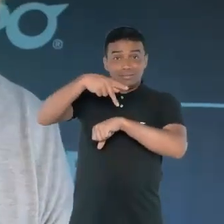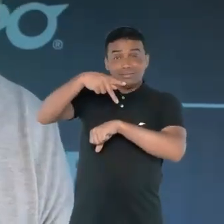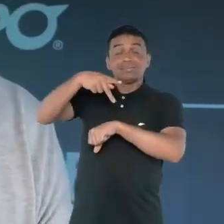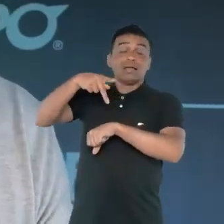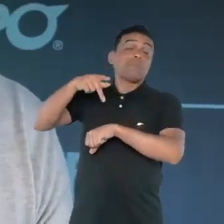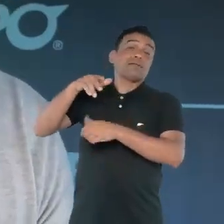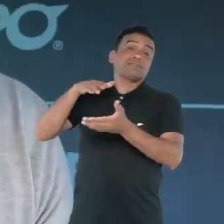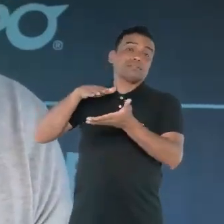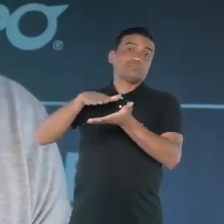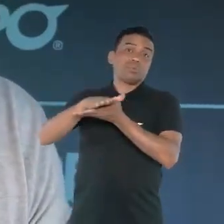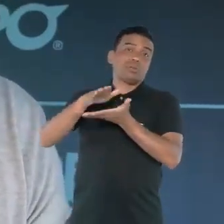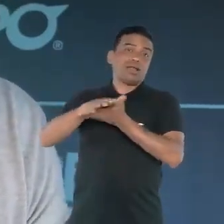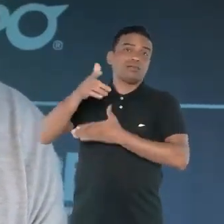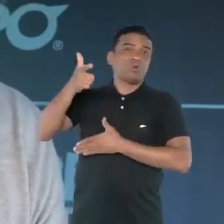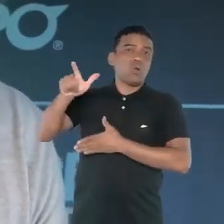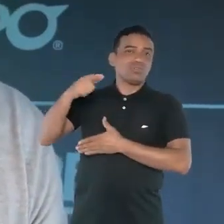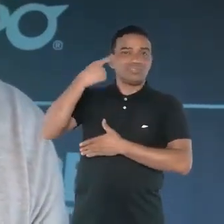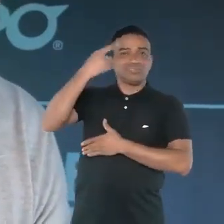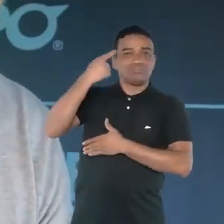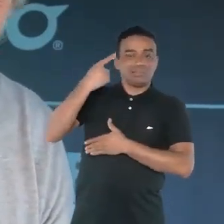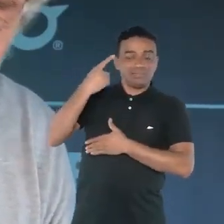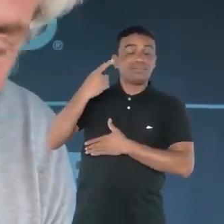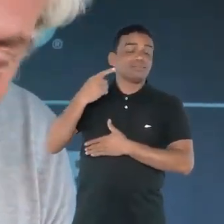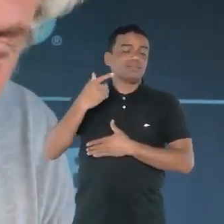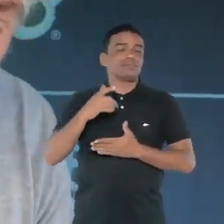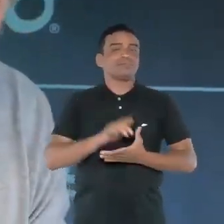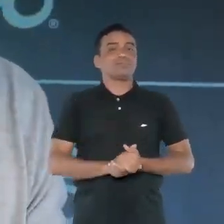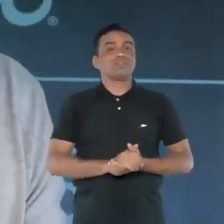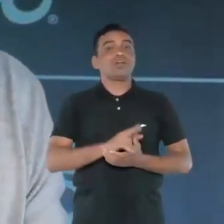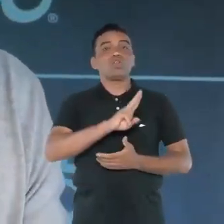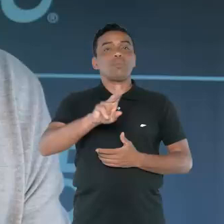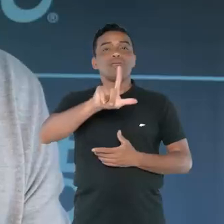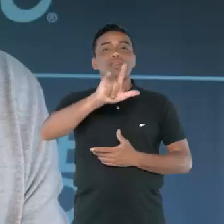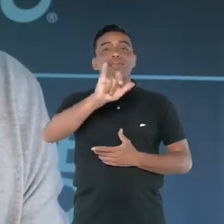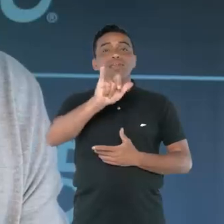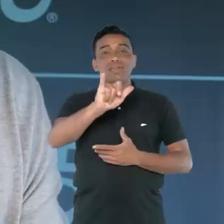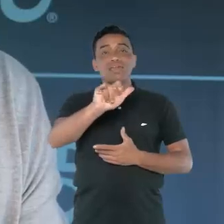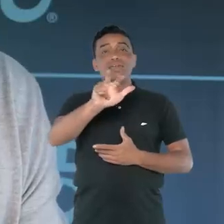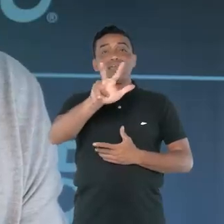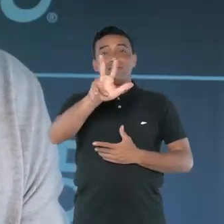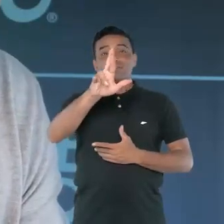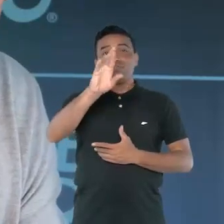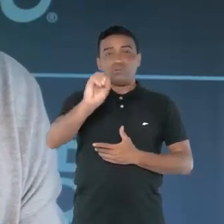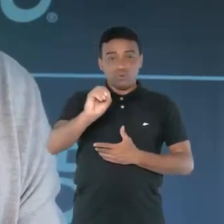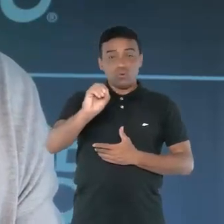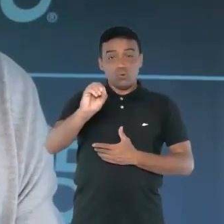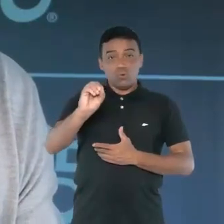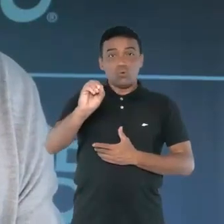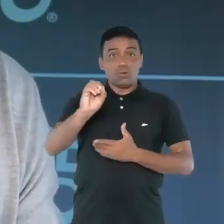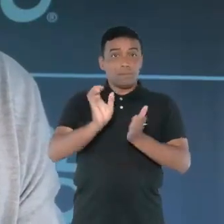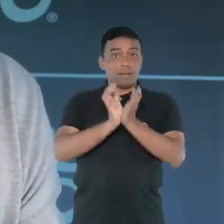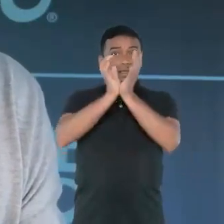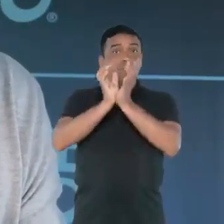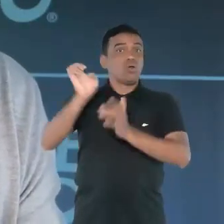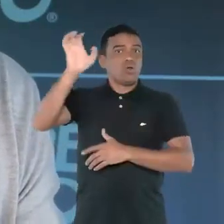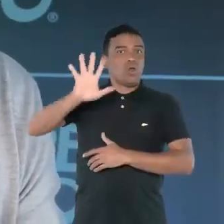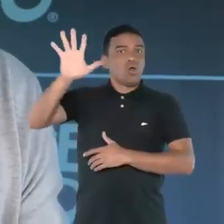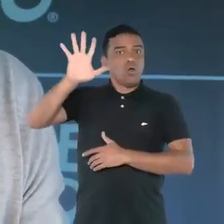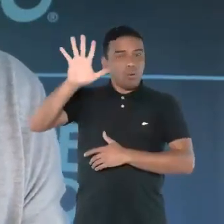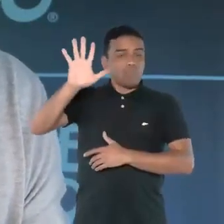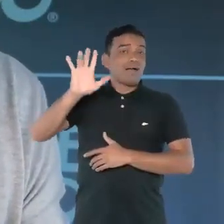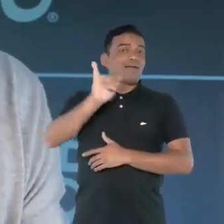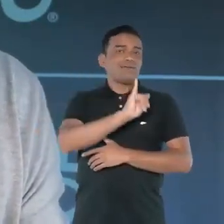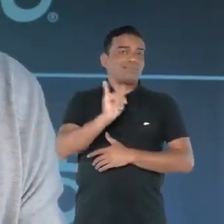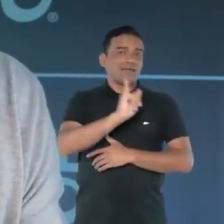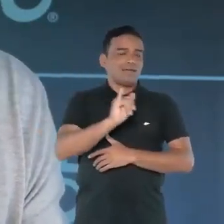Espanha. Com livro, o nome é esse mesmo, livro, venceu o prêmio Livro da Europa, na Itália, como